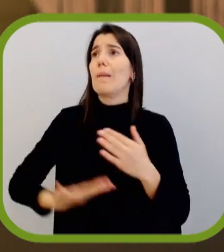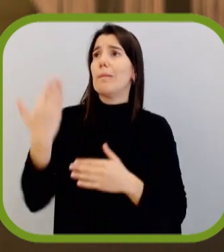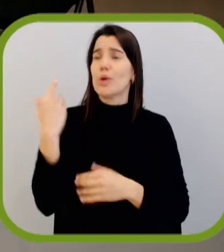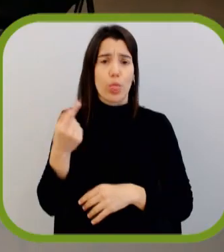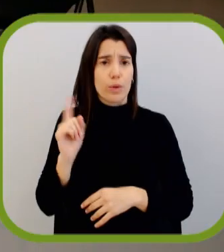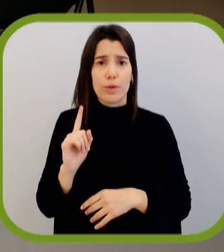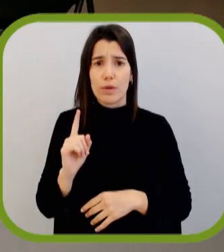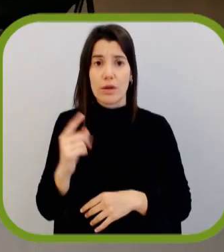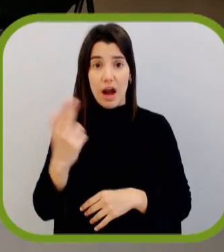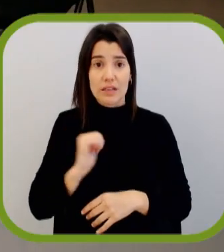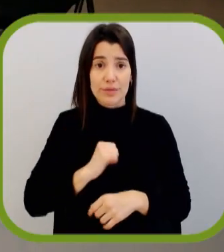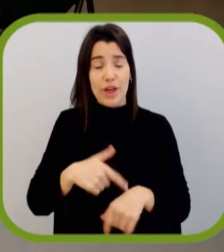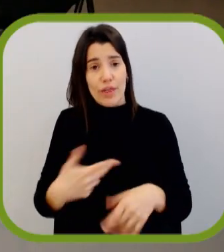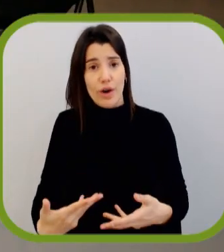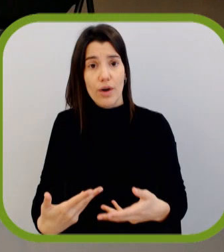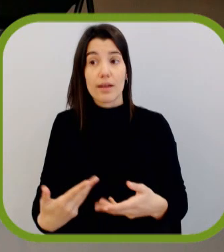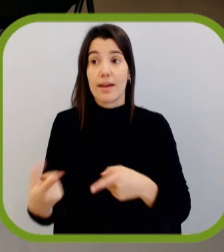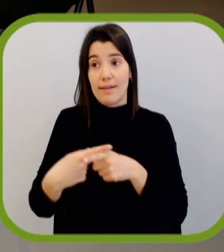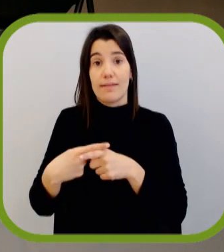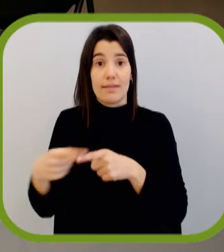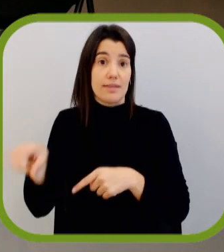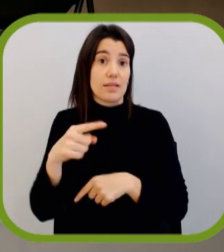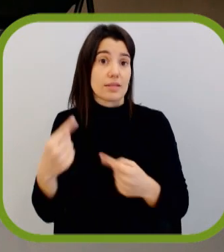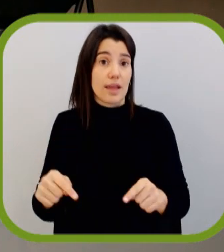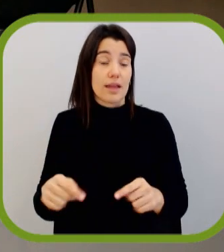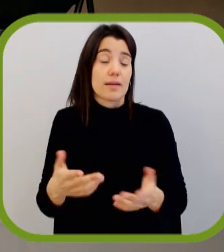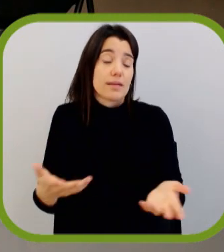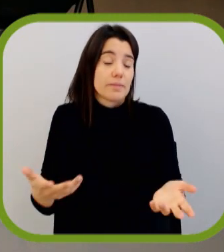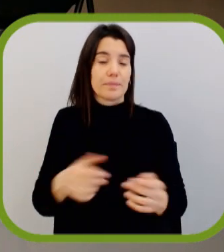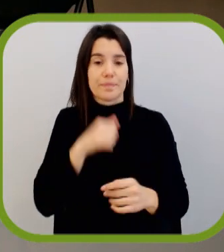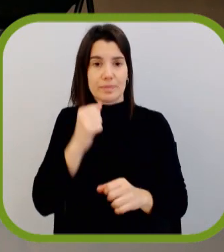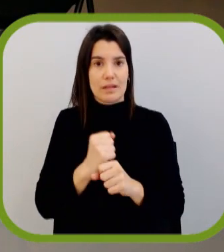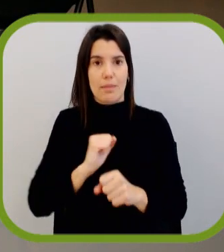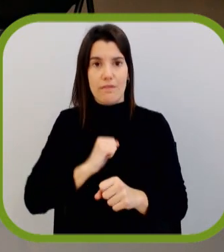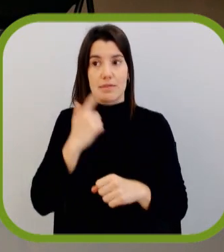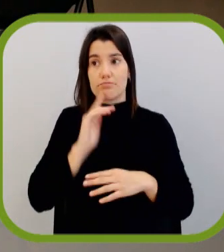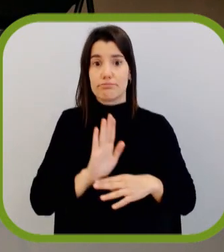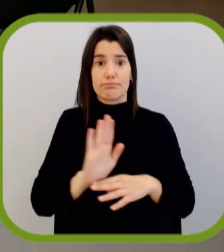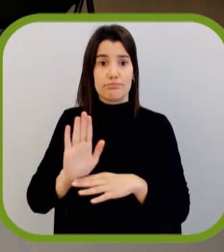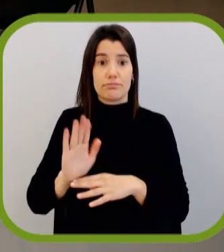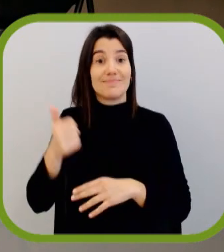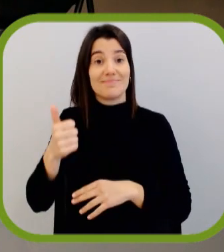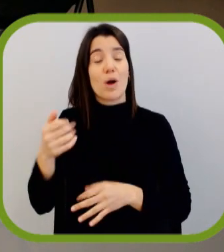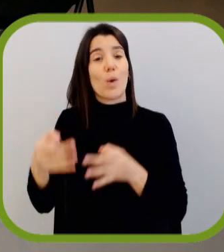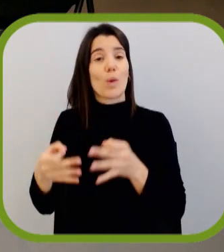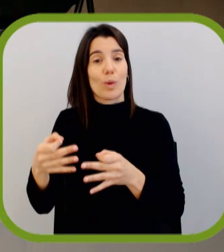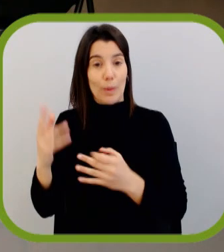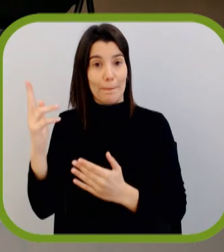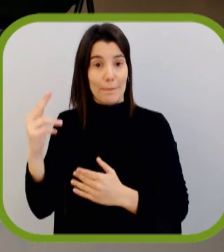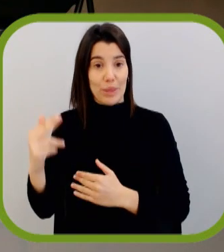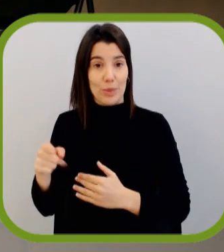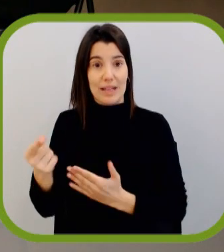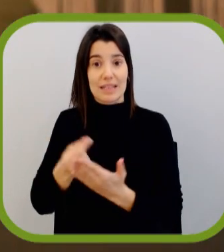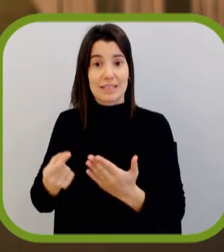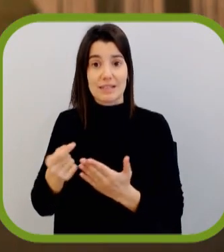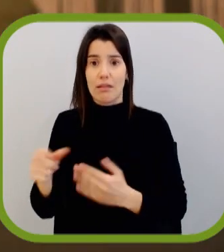passado. E essa arte é extremamente atraente, portanto, eu sempre que apresento o meu trabalho, sobretudo com os robôs pintores, os que